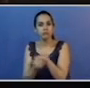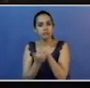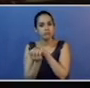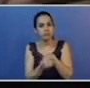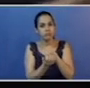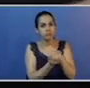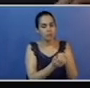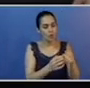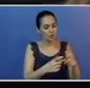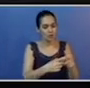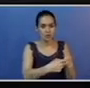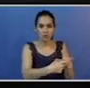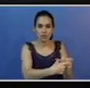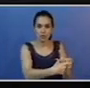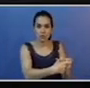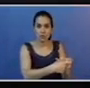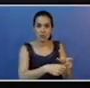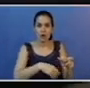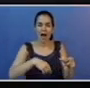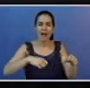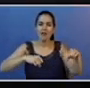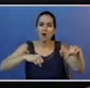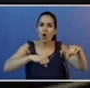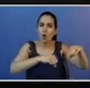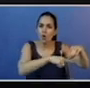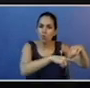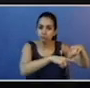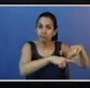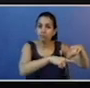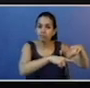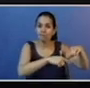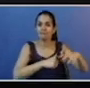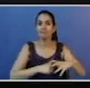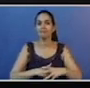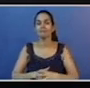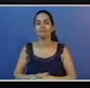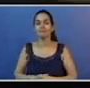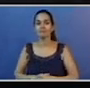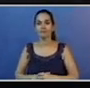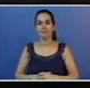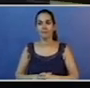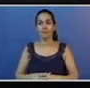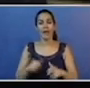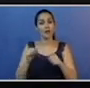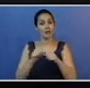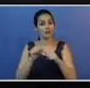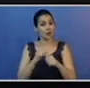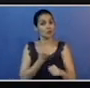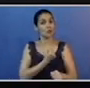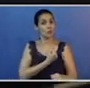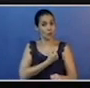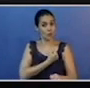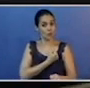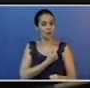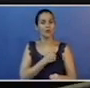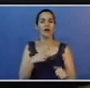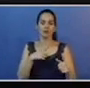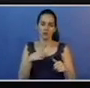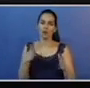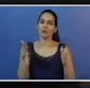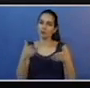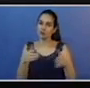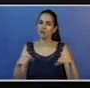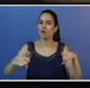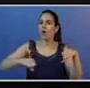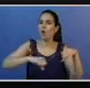disco, né? Que é chamado de puck, dentro do gol, né? Quando ele faz o gol, entrando dentro do campo adversário, ele faz o ponto e ele adquire o objetivo desse